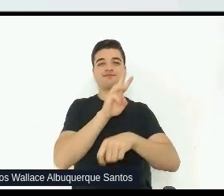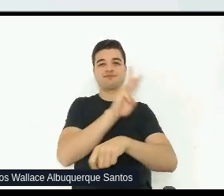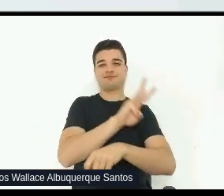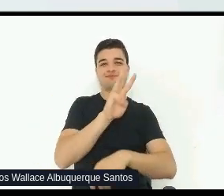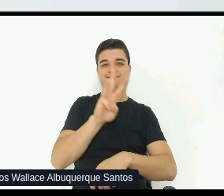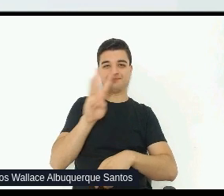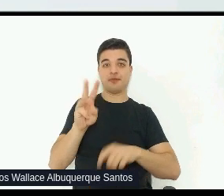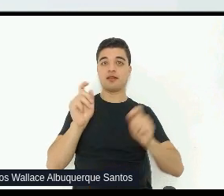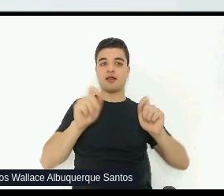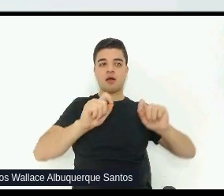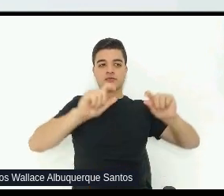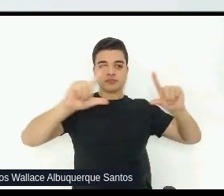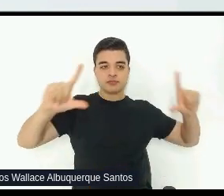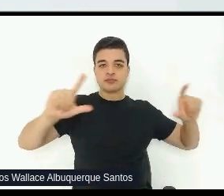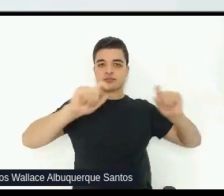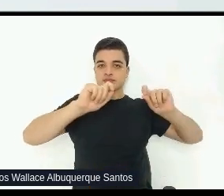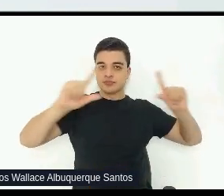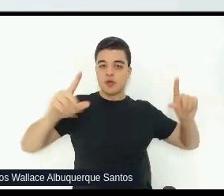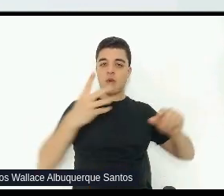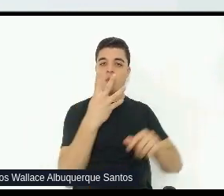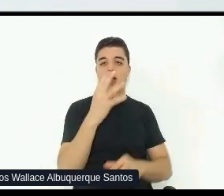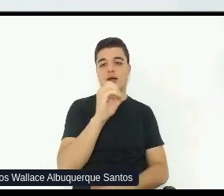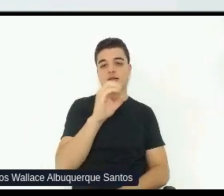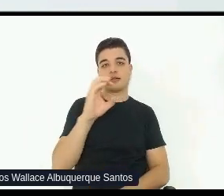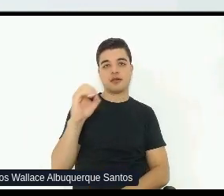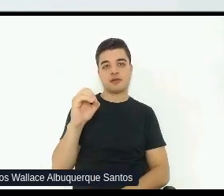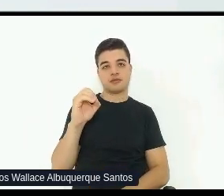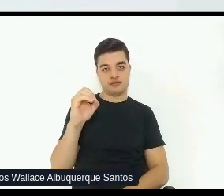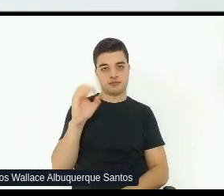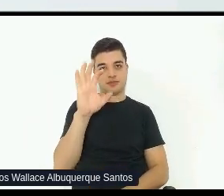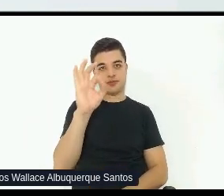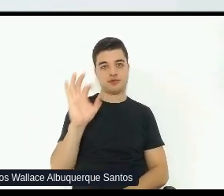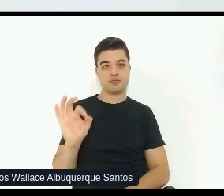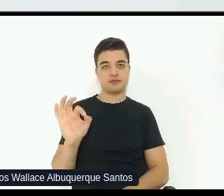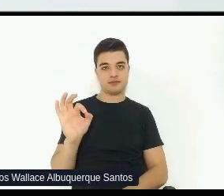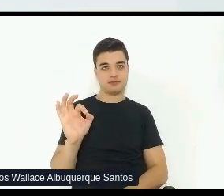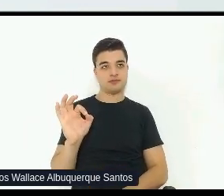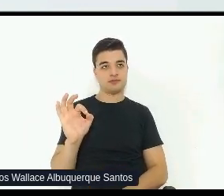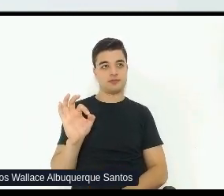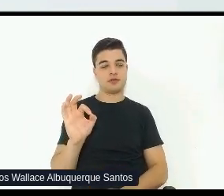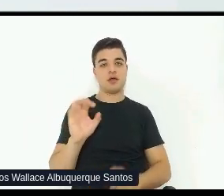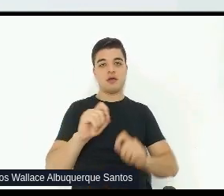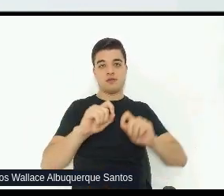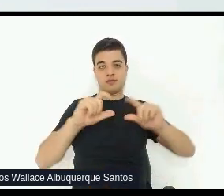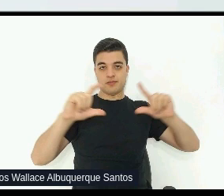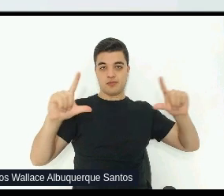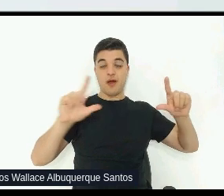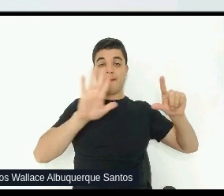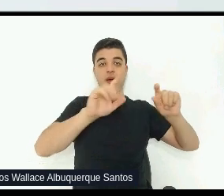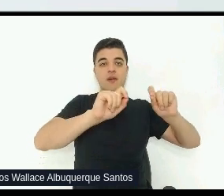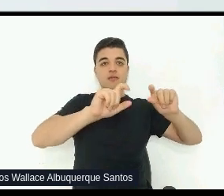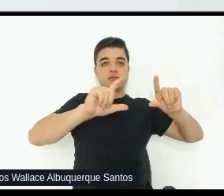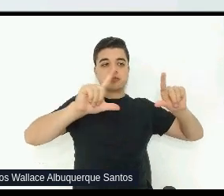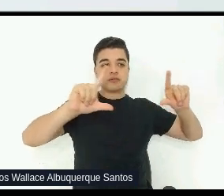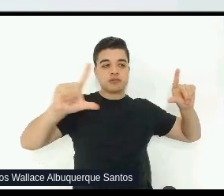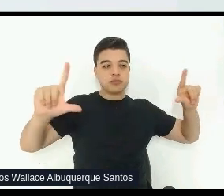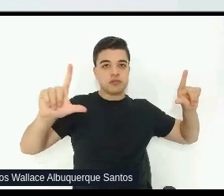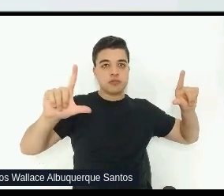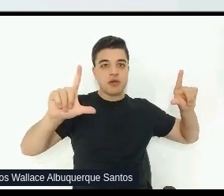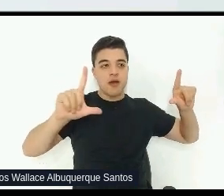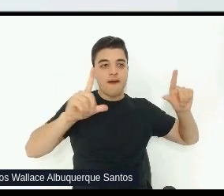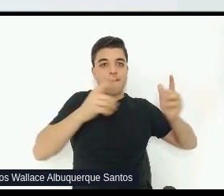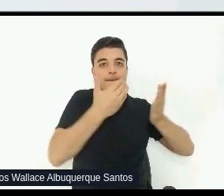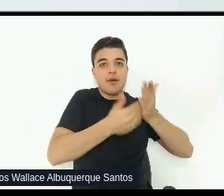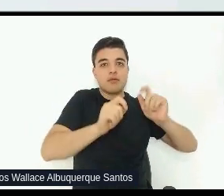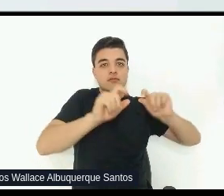até 400%, e ele vai se adaptando para que não haja a rolagem vertical e a rolagem